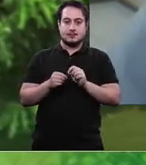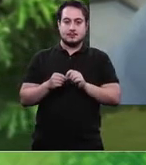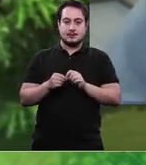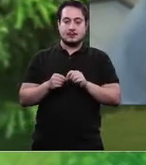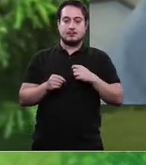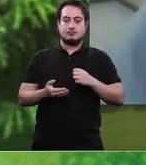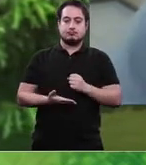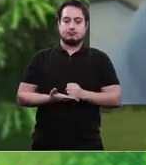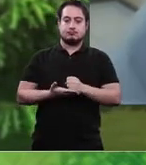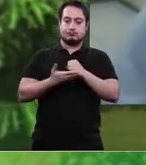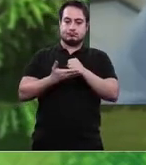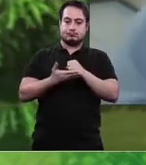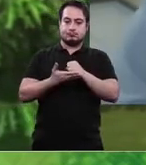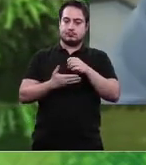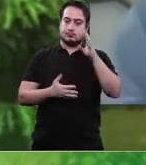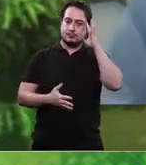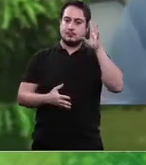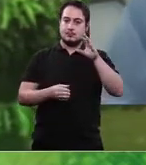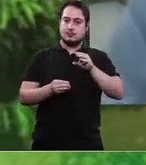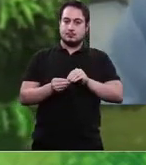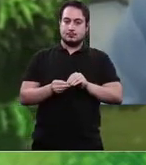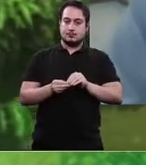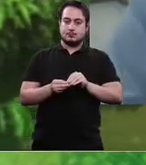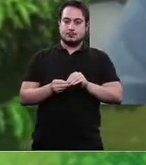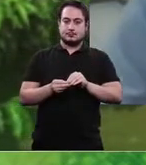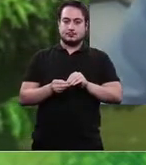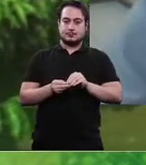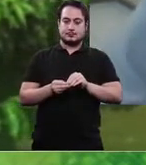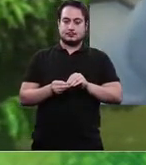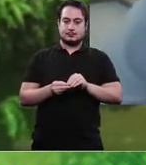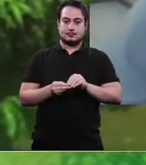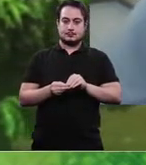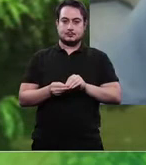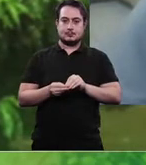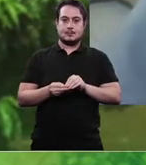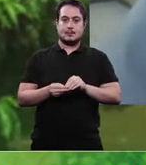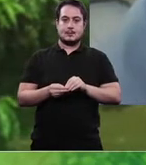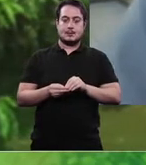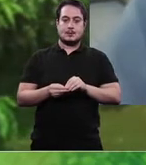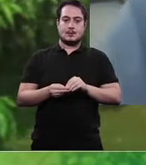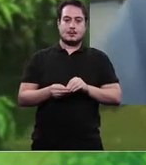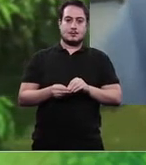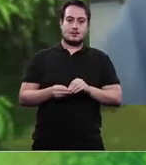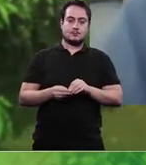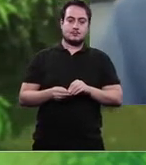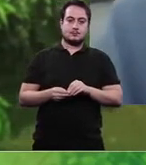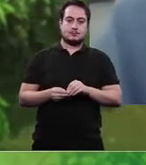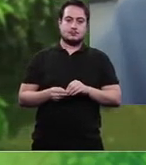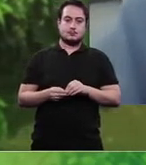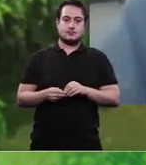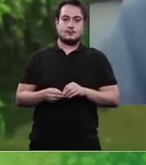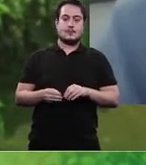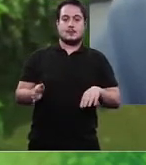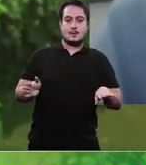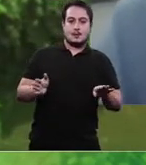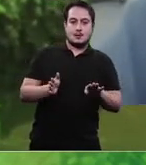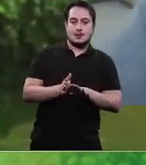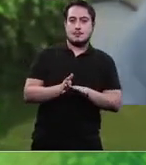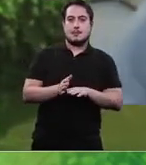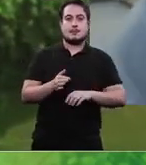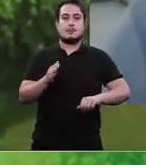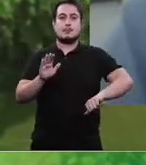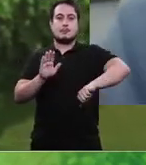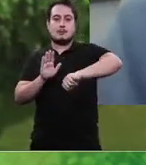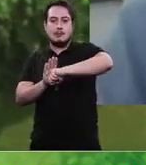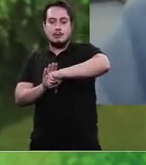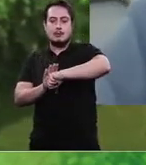apoiar, de entender, como o Nelson falou, o Igor falou, entender o que é um crime